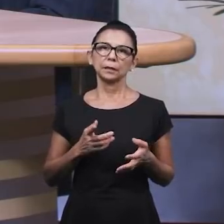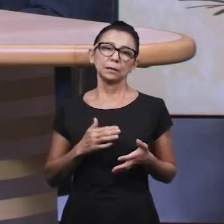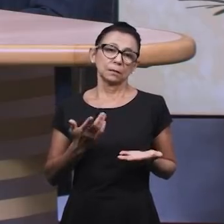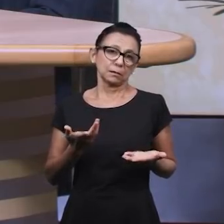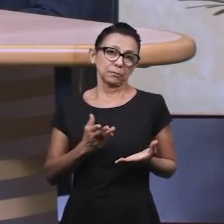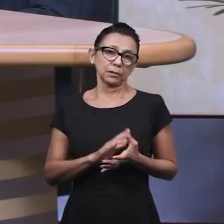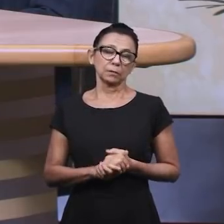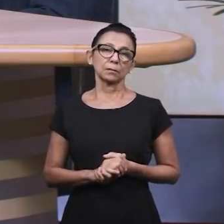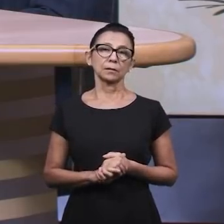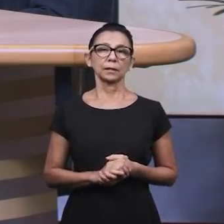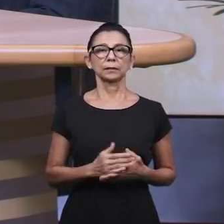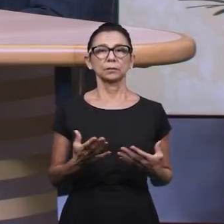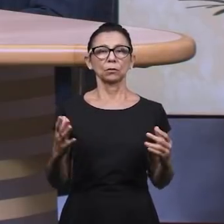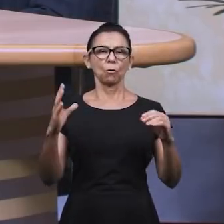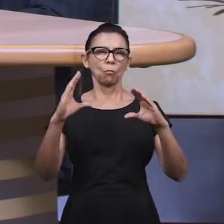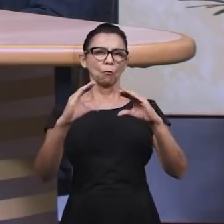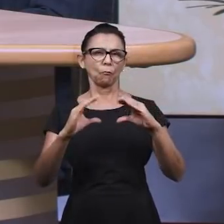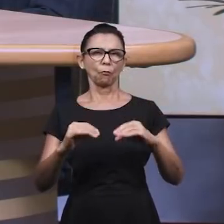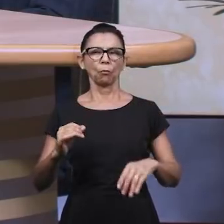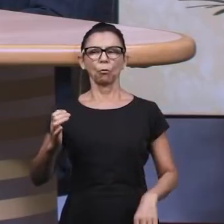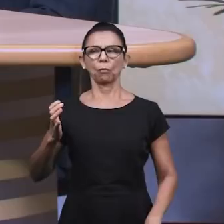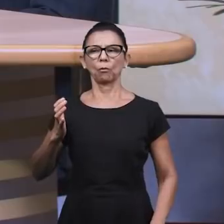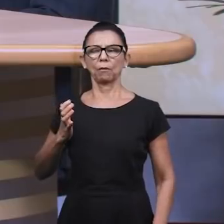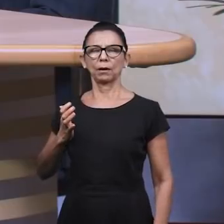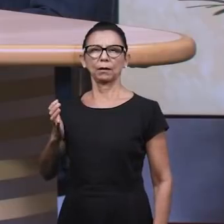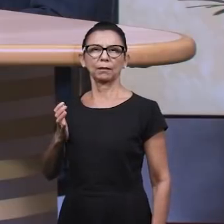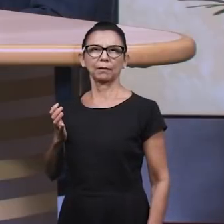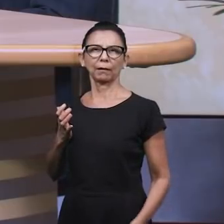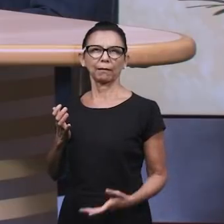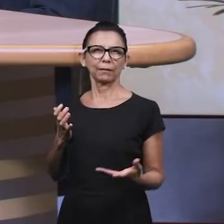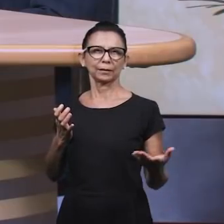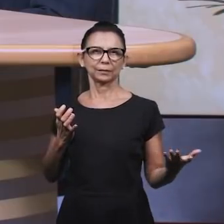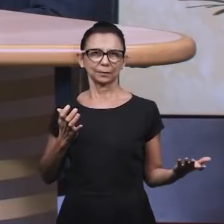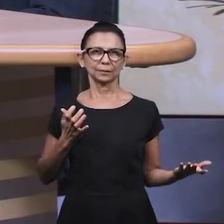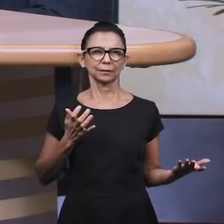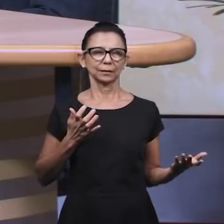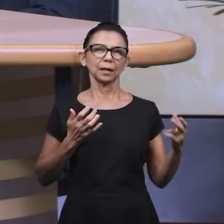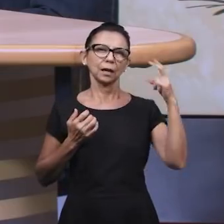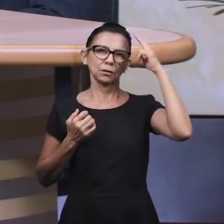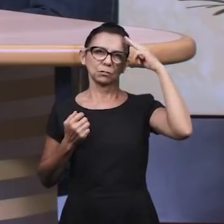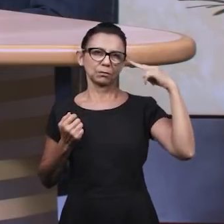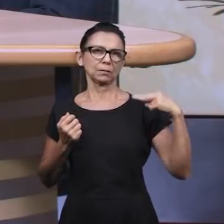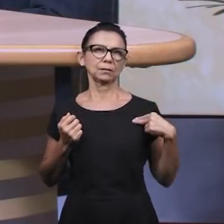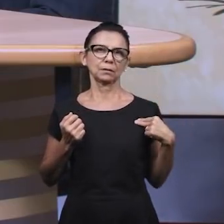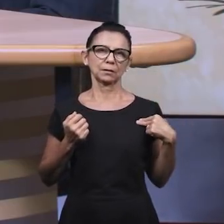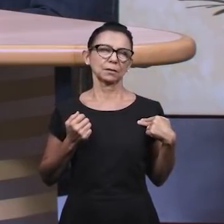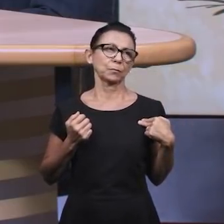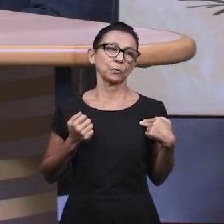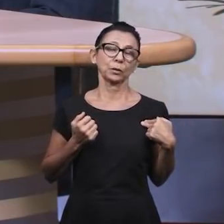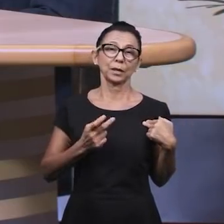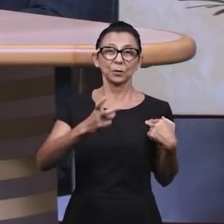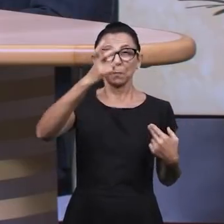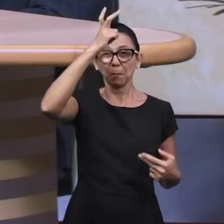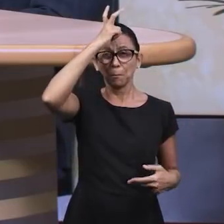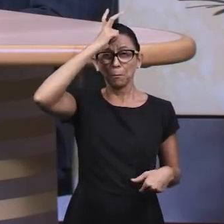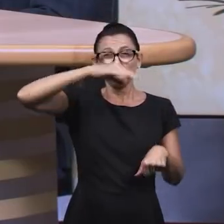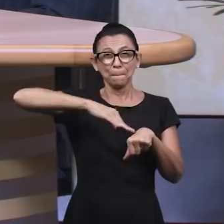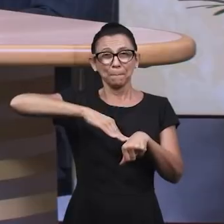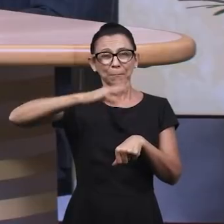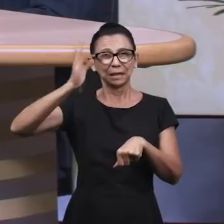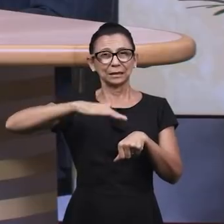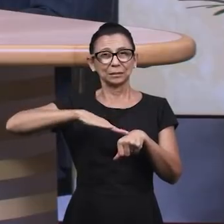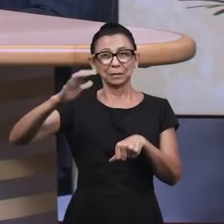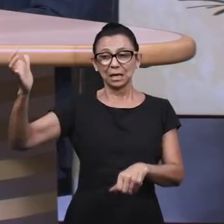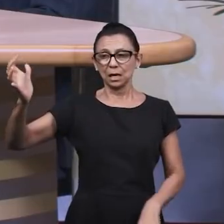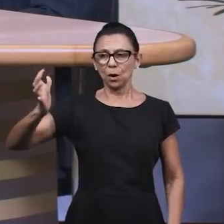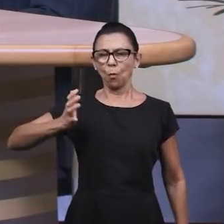até de luxo, vamos assim dizer, né? Ele era o país, era o povo mais rico, era o